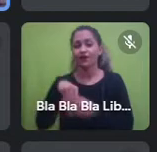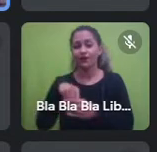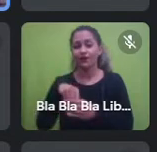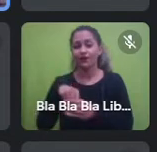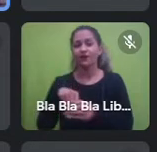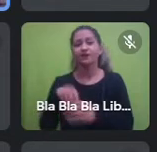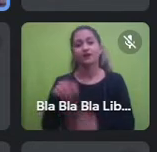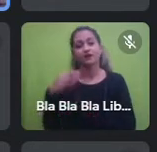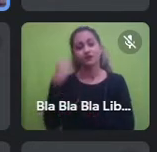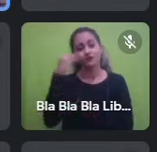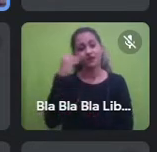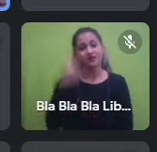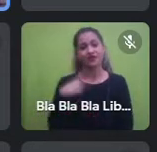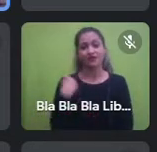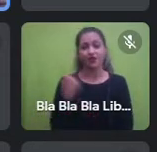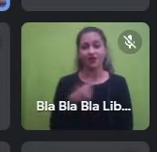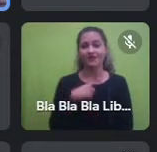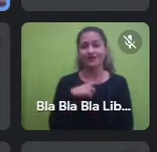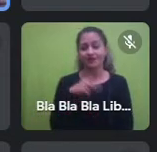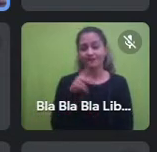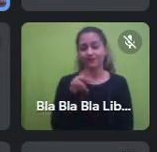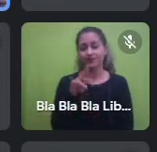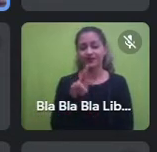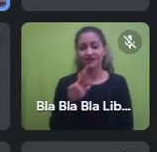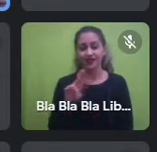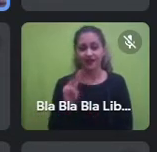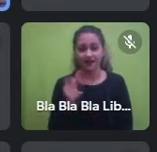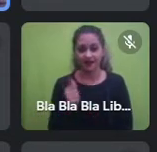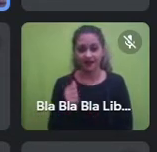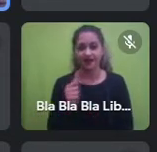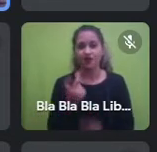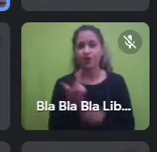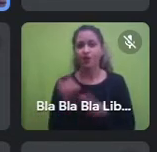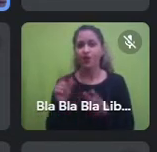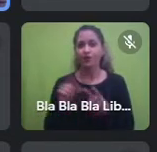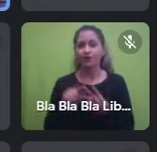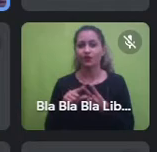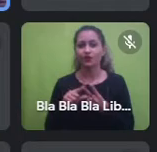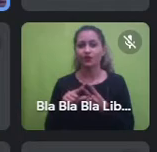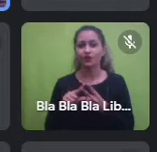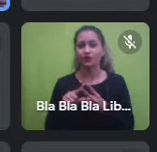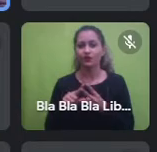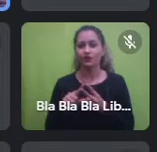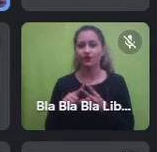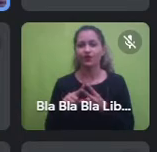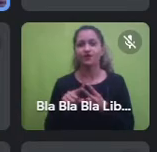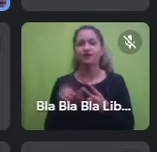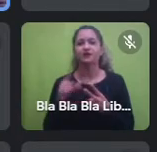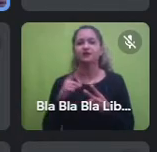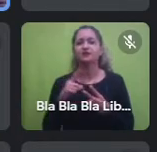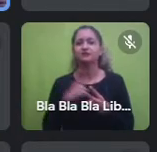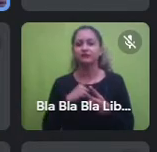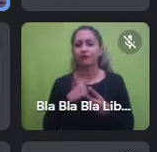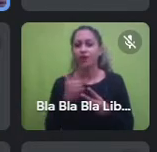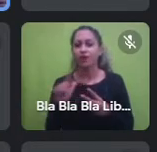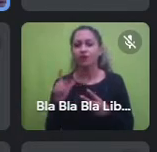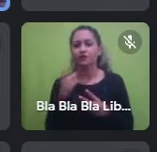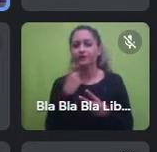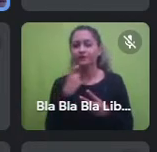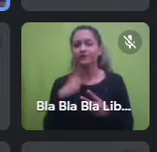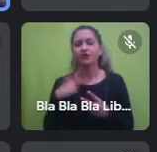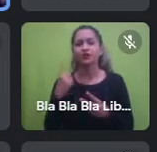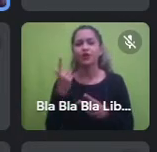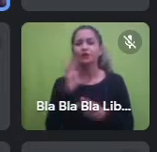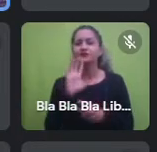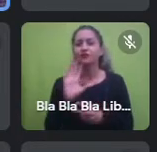tem o tucunaré e piranha, né, que em 2007, quando nós coletamos